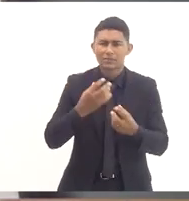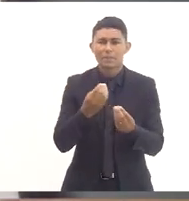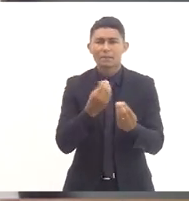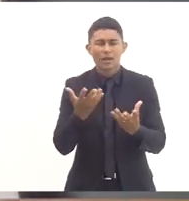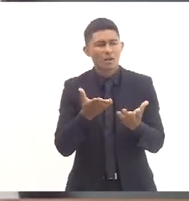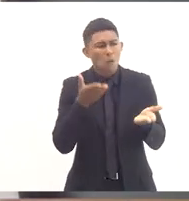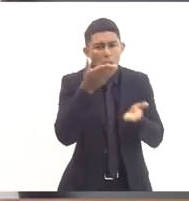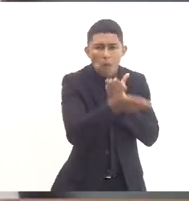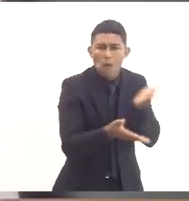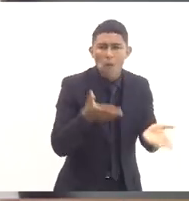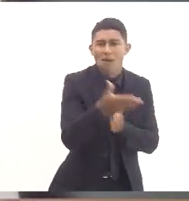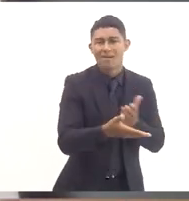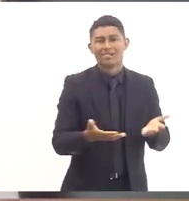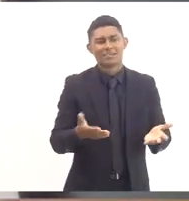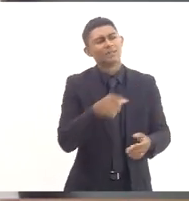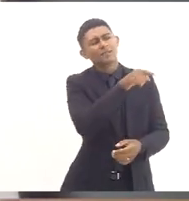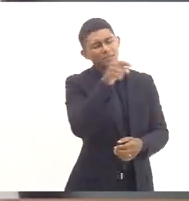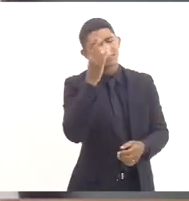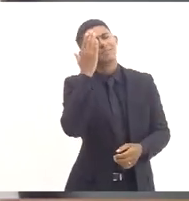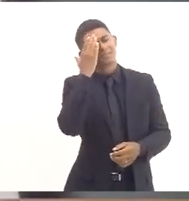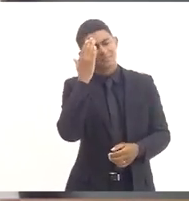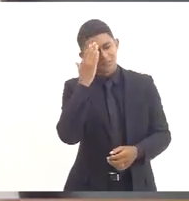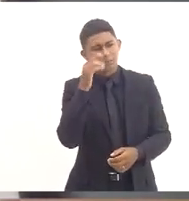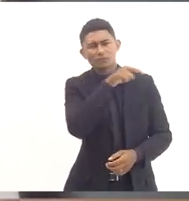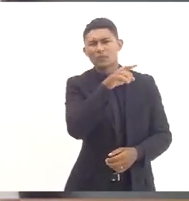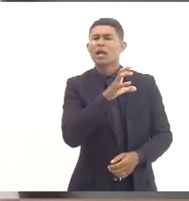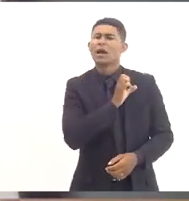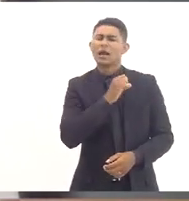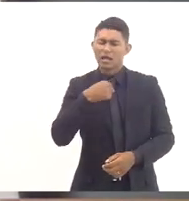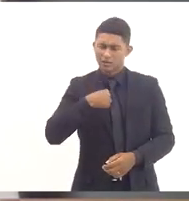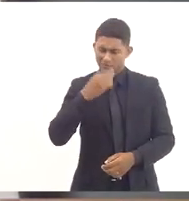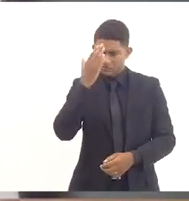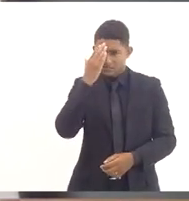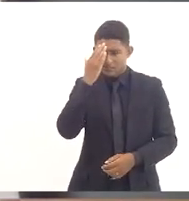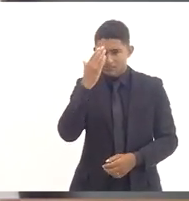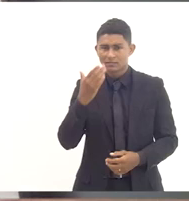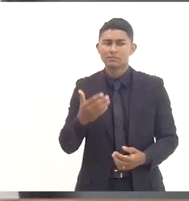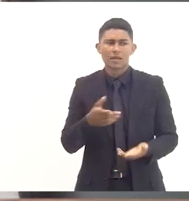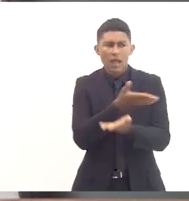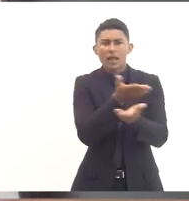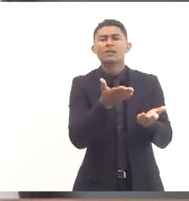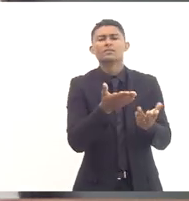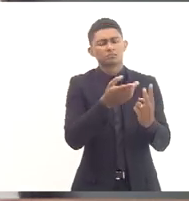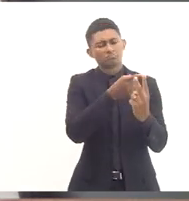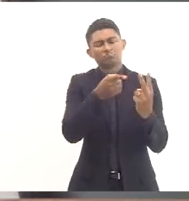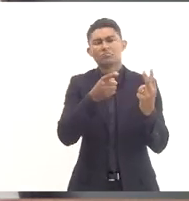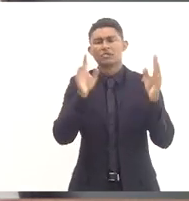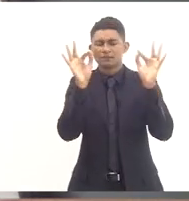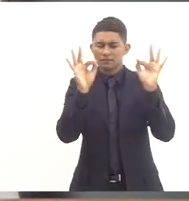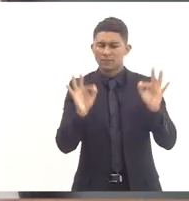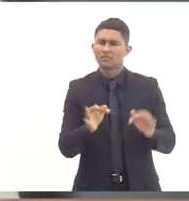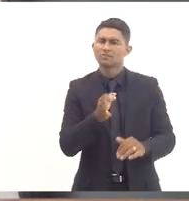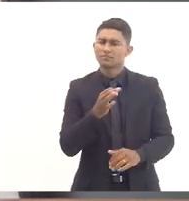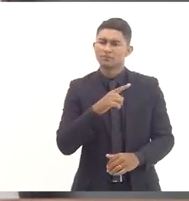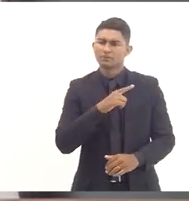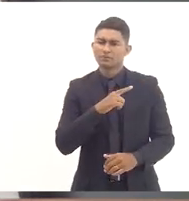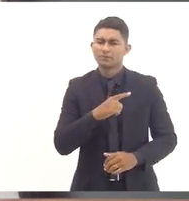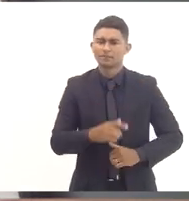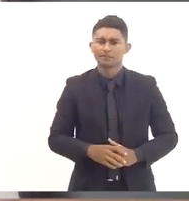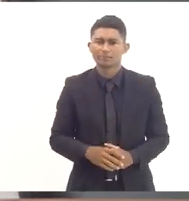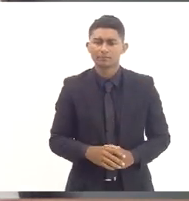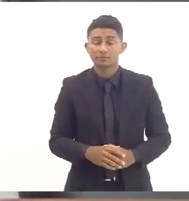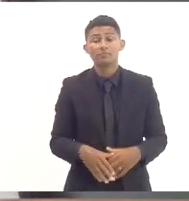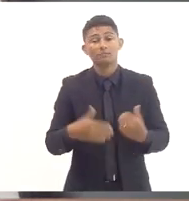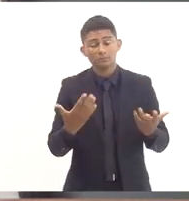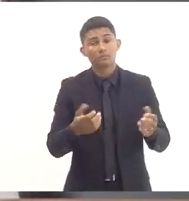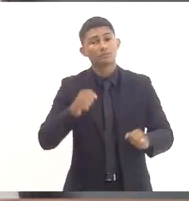e nem por isso deixaram de me amar nem por isso foram se drogar nem por isso foram são pessoas infelizes então eu quero dizer então a gente às vezes